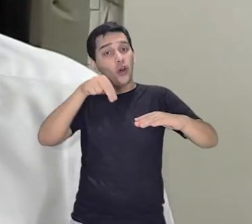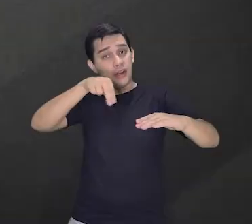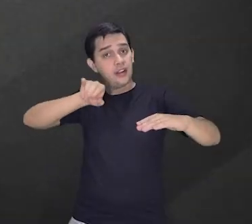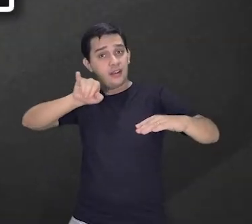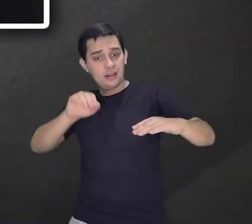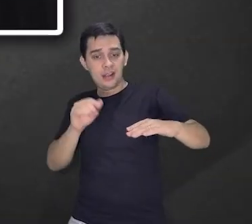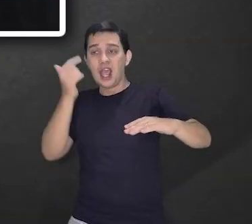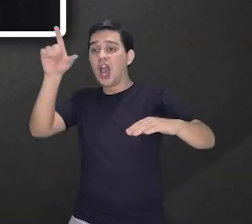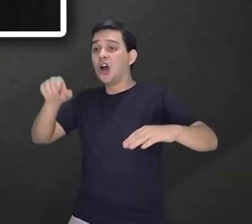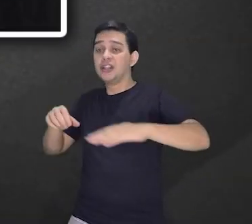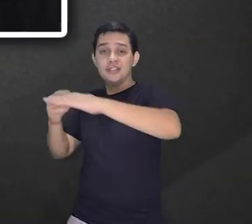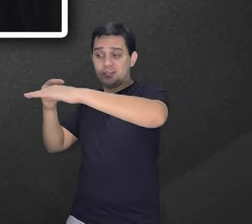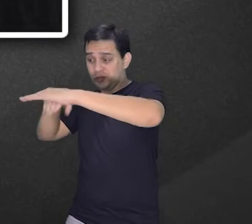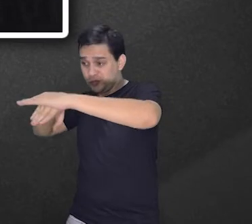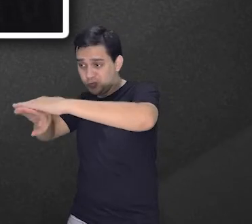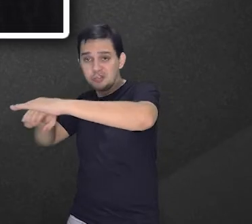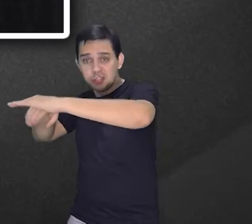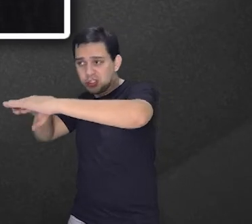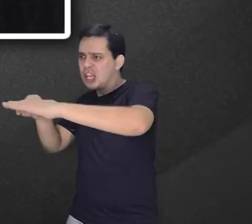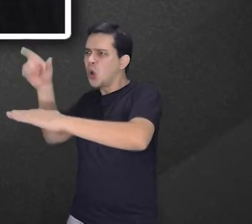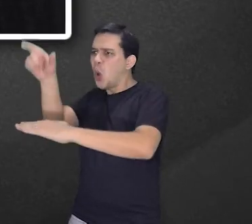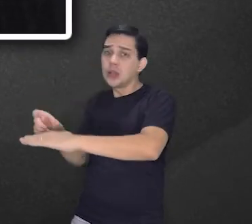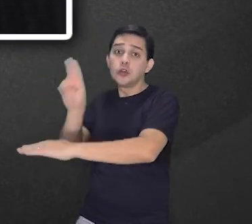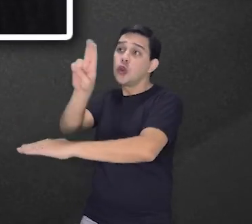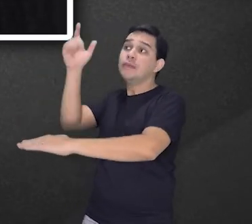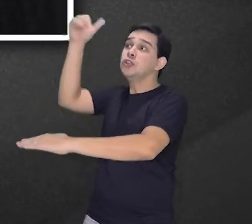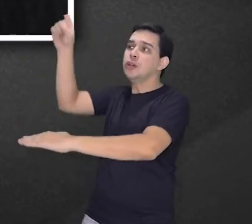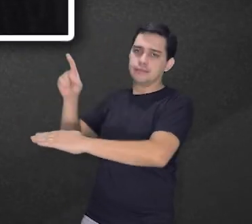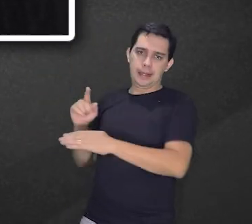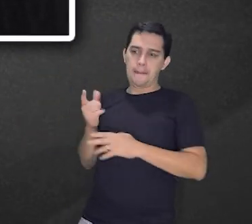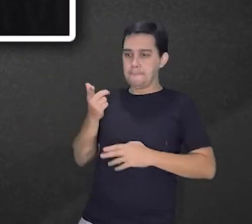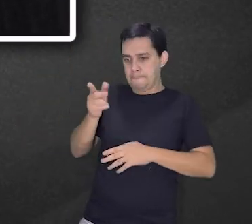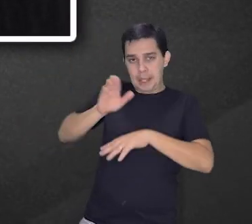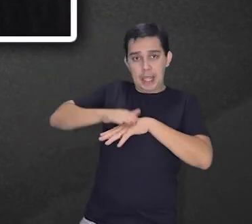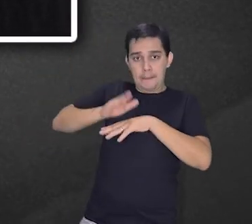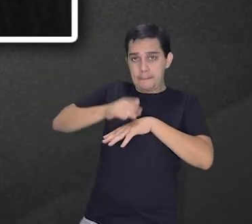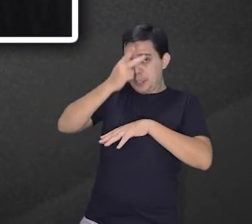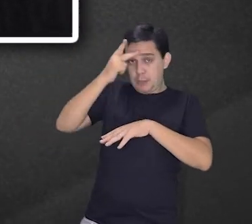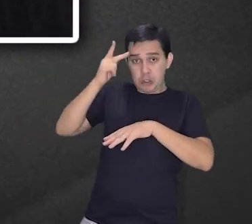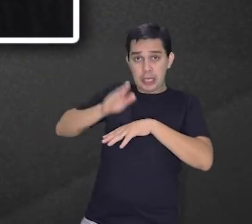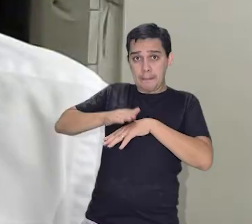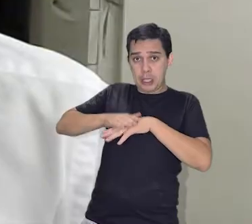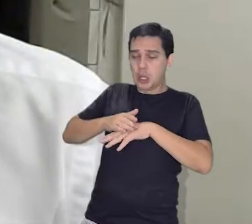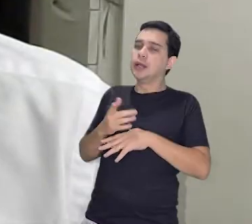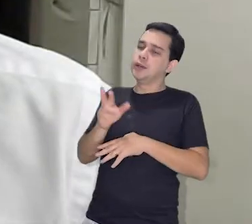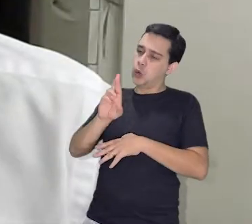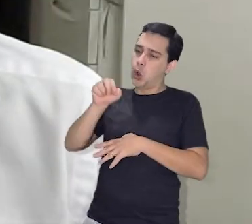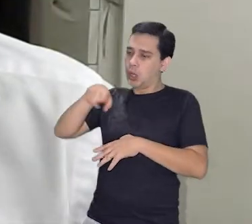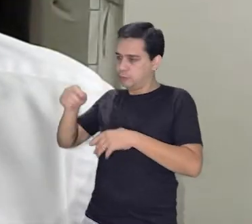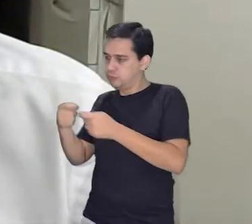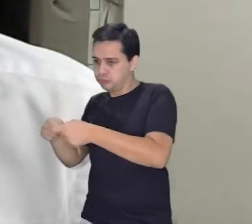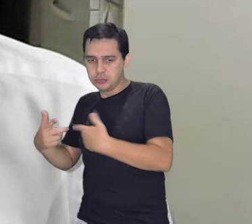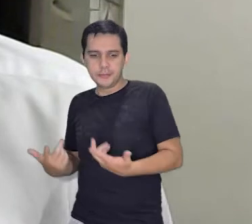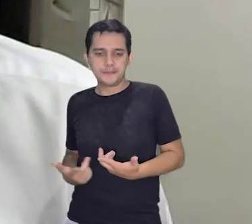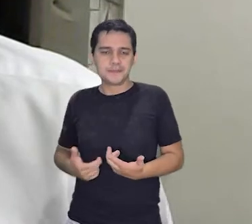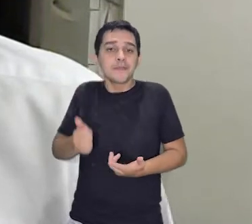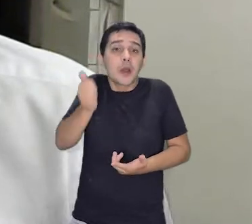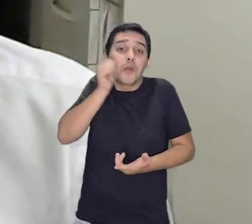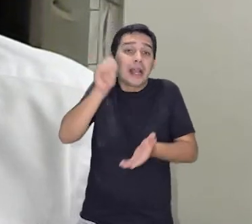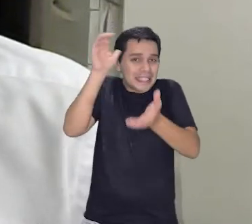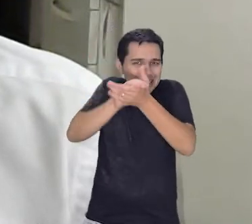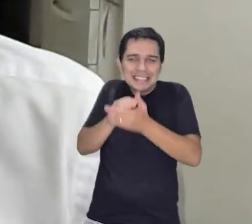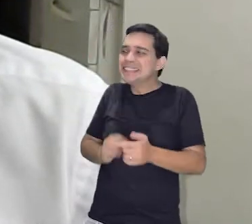com relação a Elaine, a imputação envolveu a aquisição de um veículo Jeep Renegade, que foi comprado